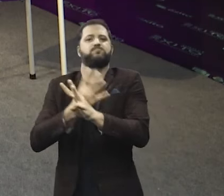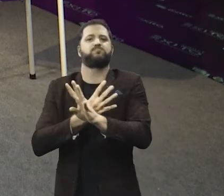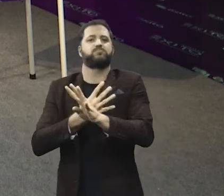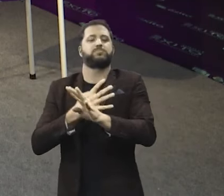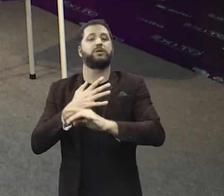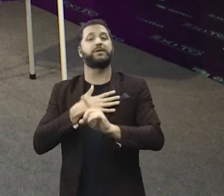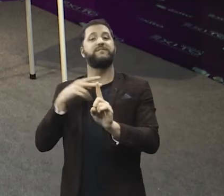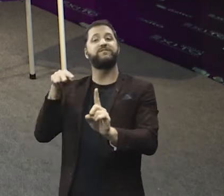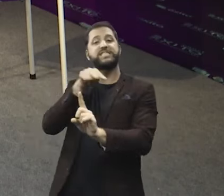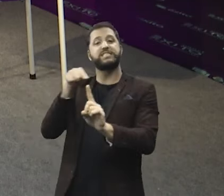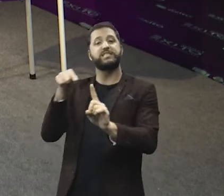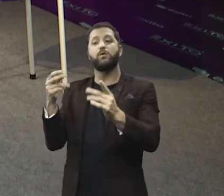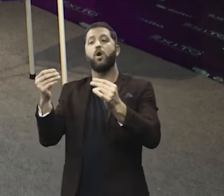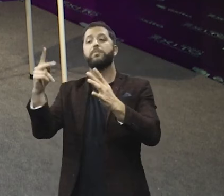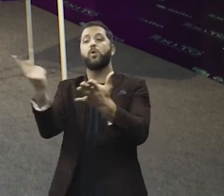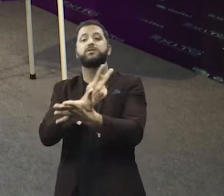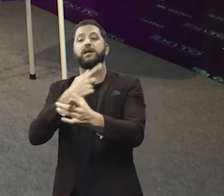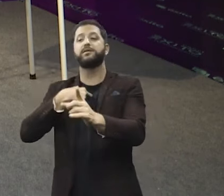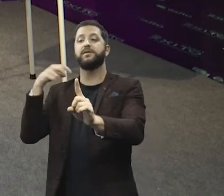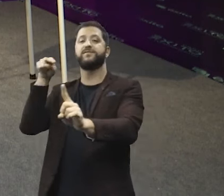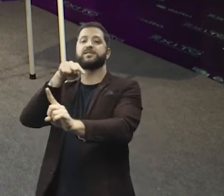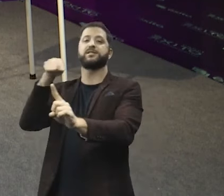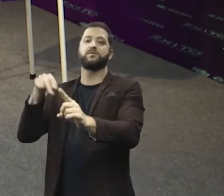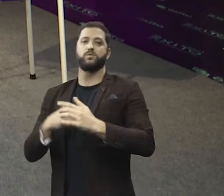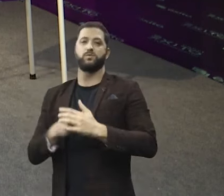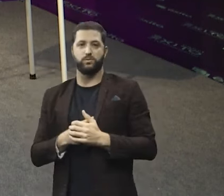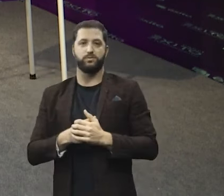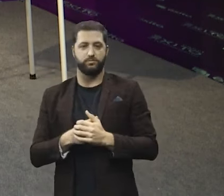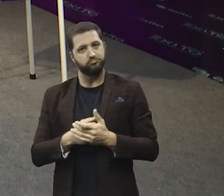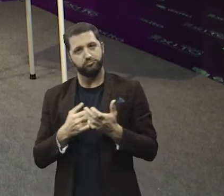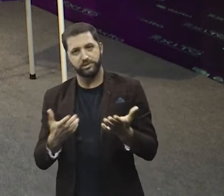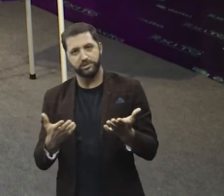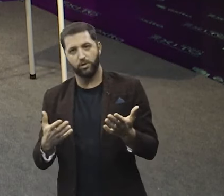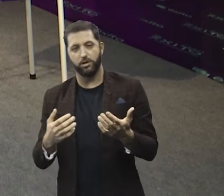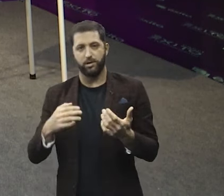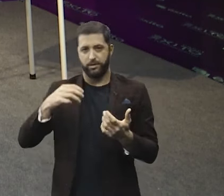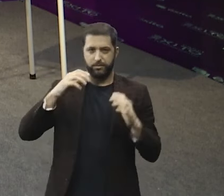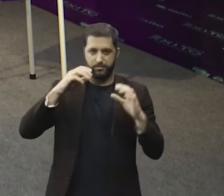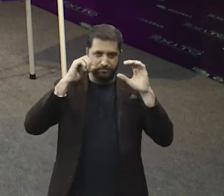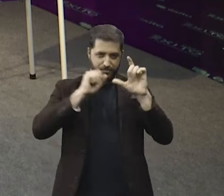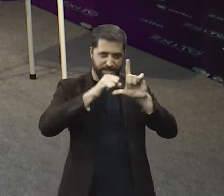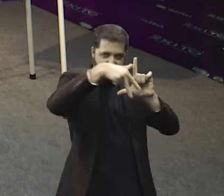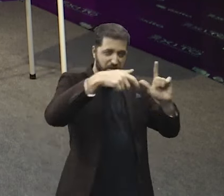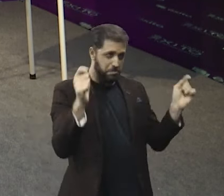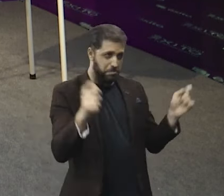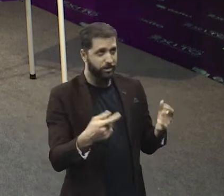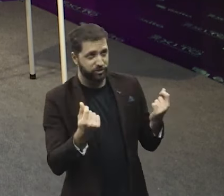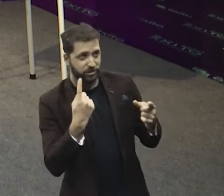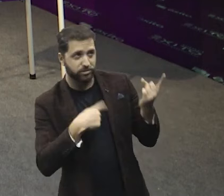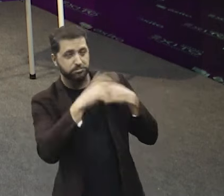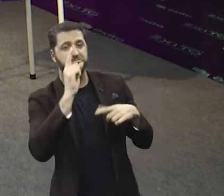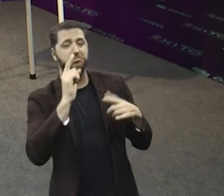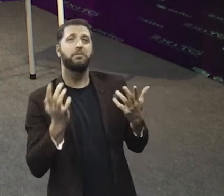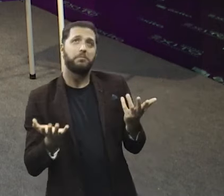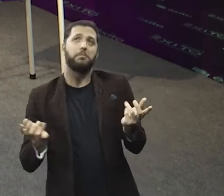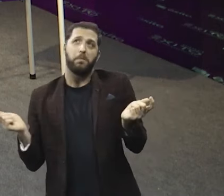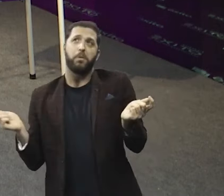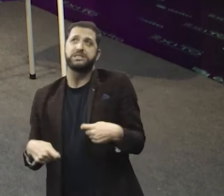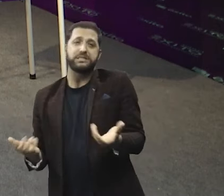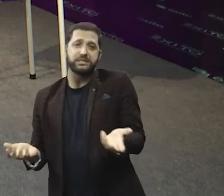aquilo que me acontece Então metaverso pode trazer dinheiro pode o metaverso pode trazer Network